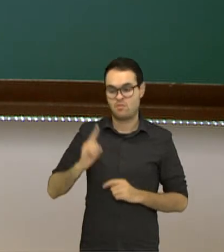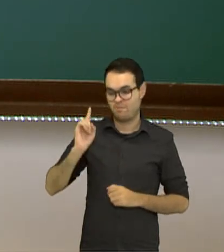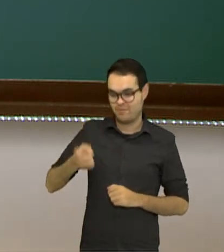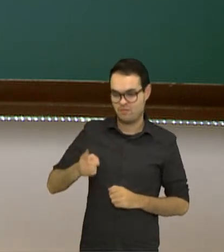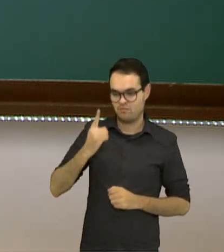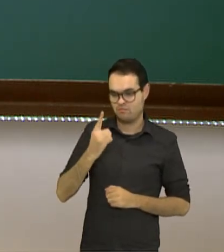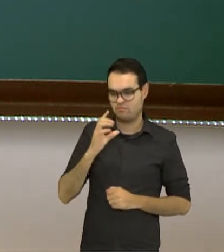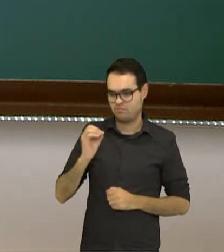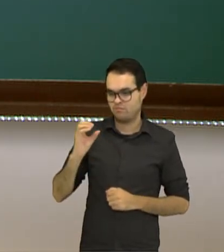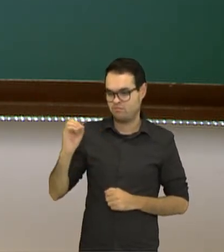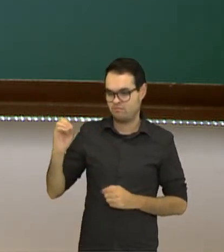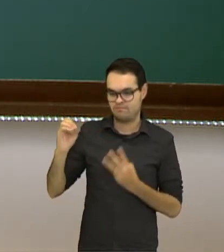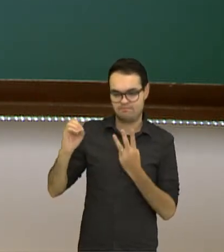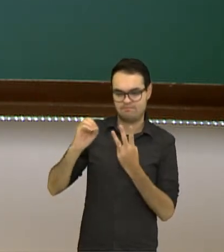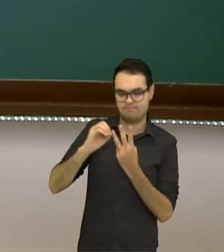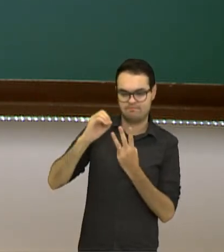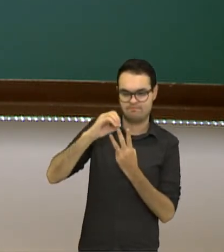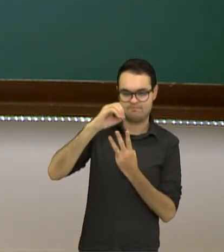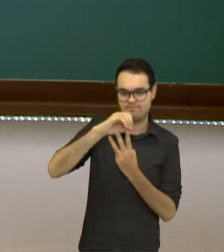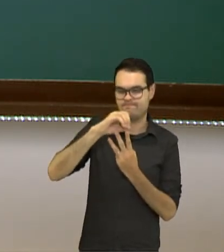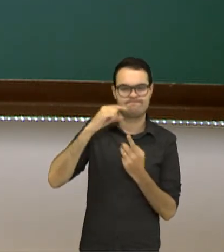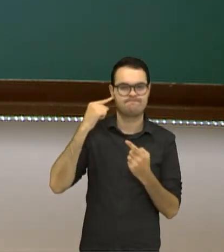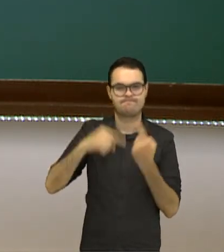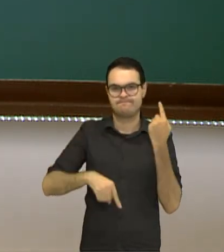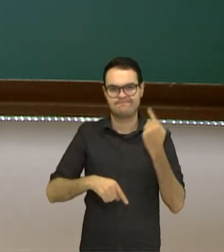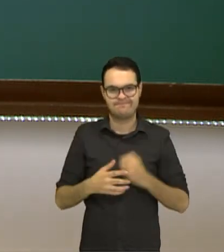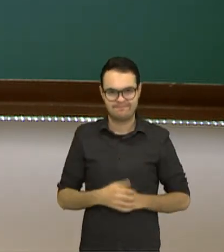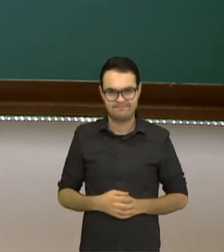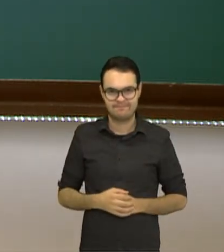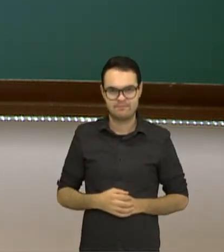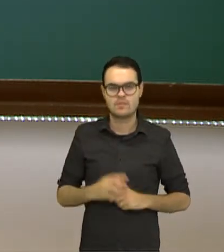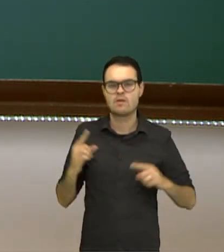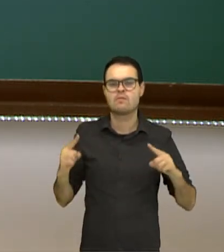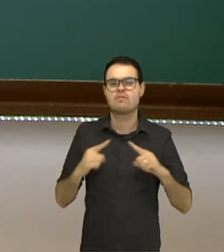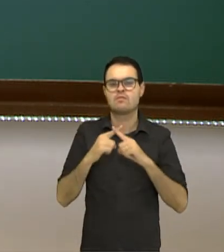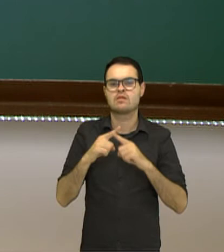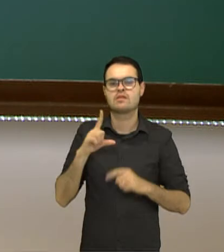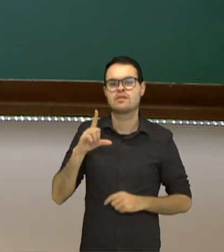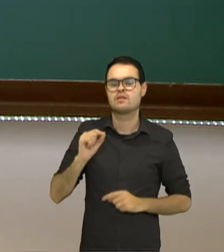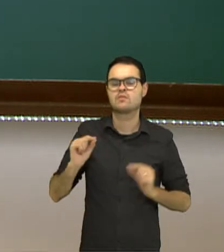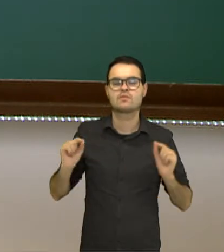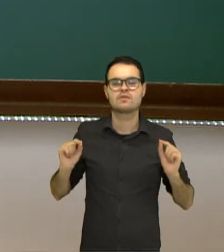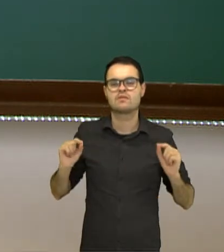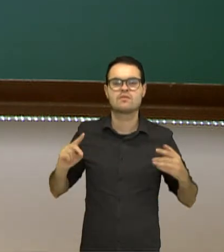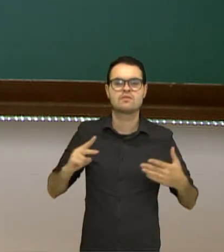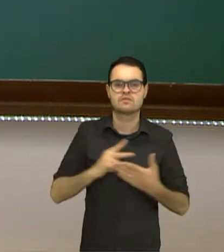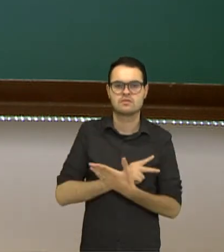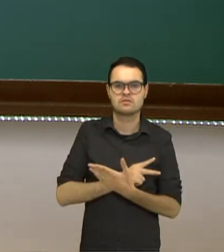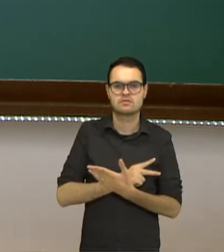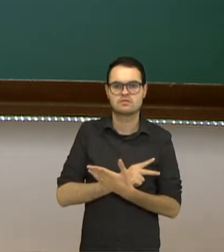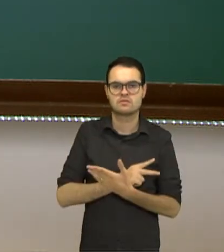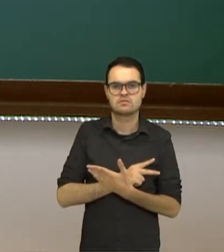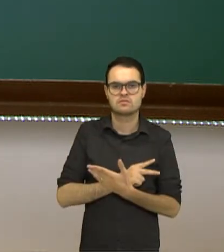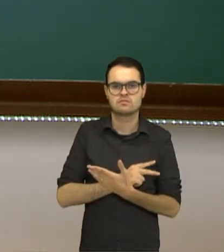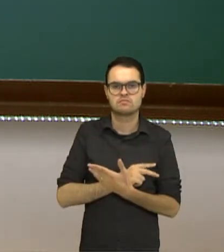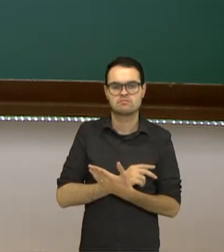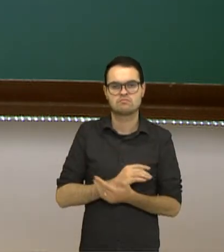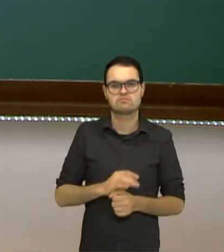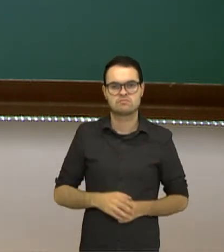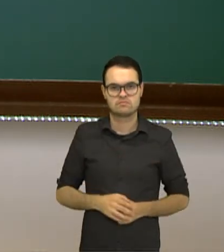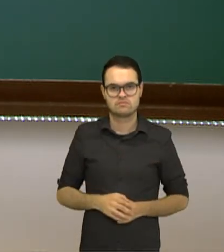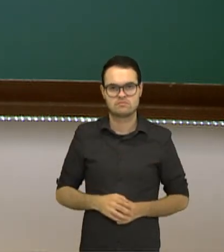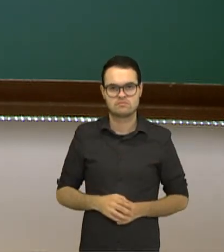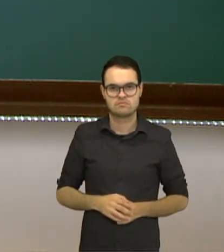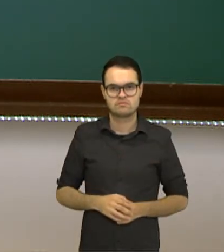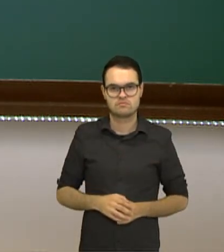zeros aqui. Por quê? Quando a gente faz a multiplicação por 10, ele acontece o quê? Eu junto zeros, né? Eu faço a conta como